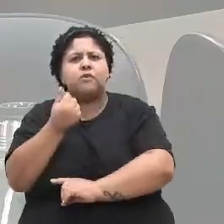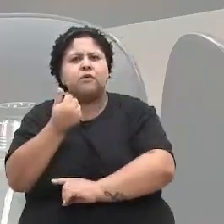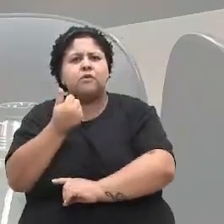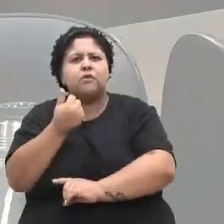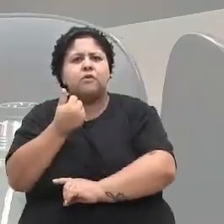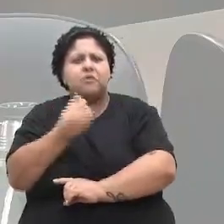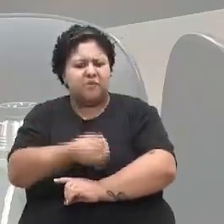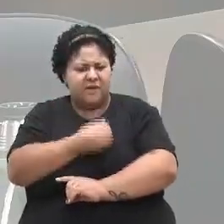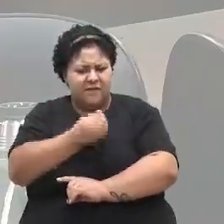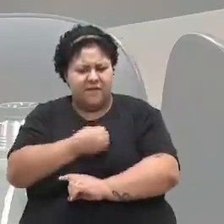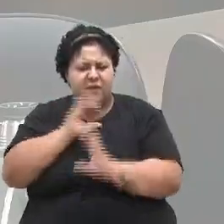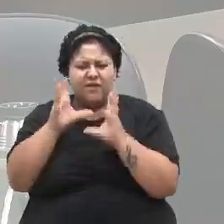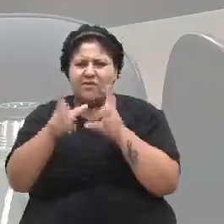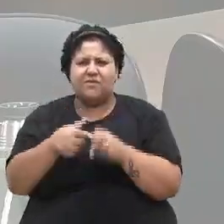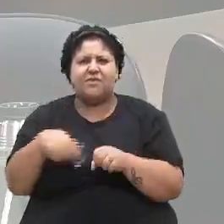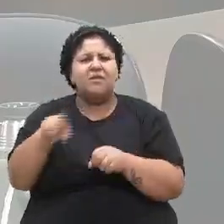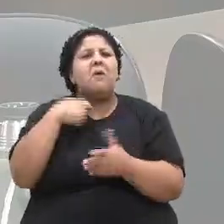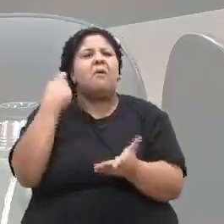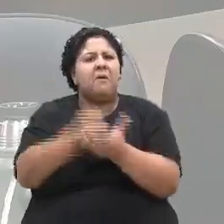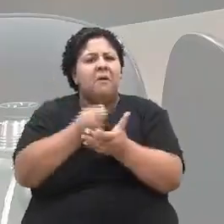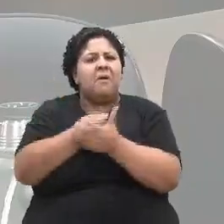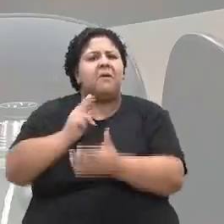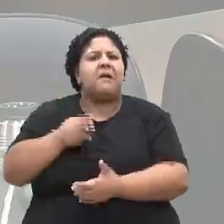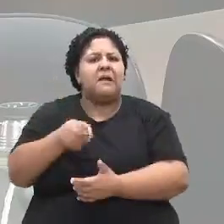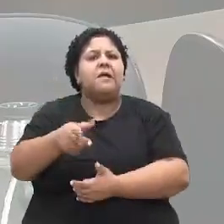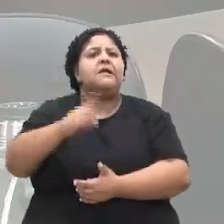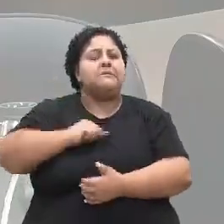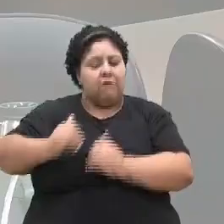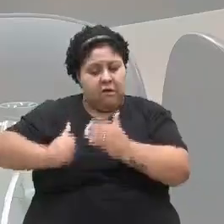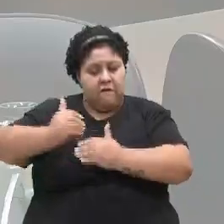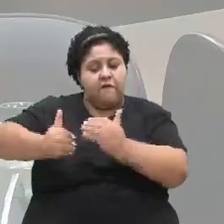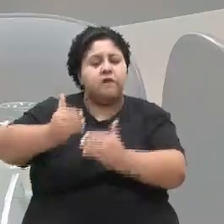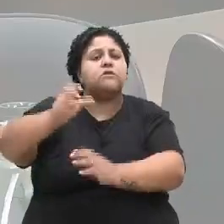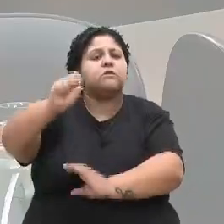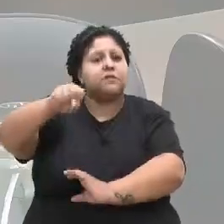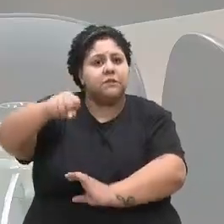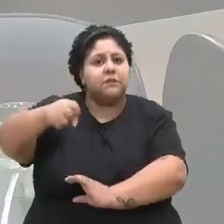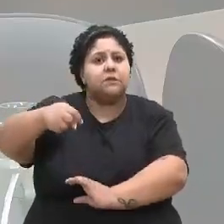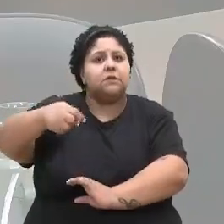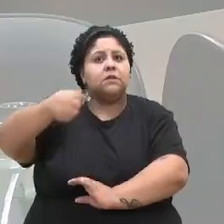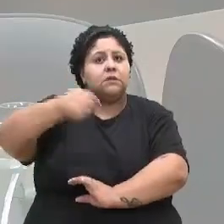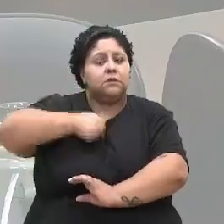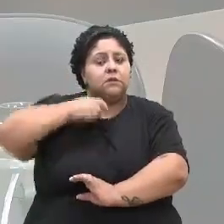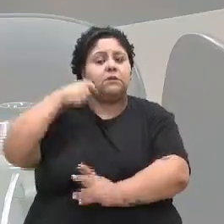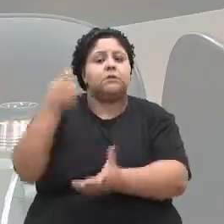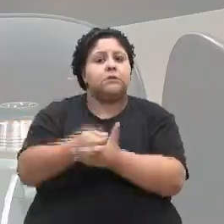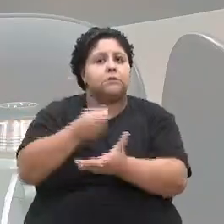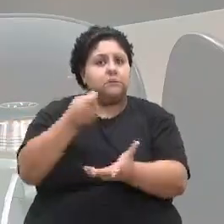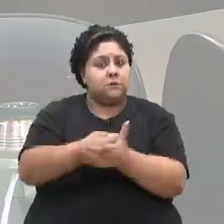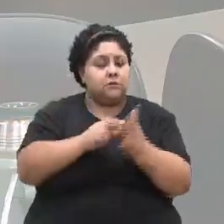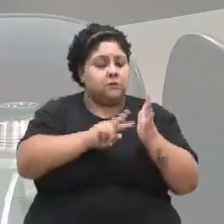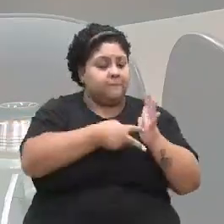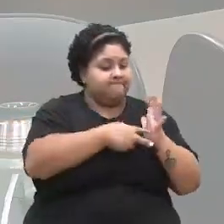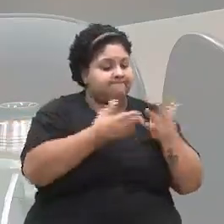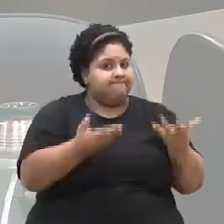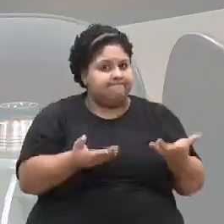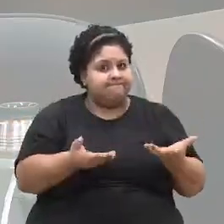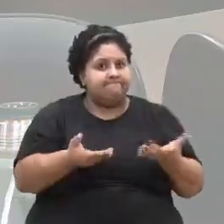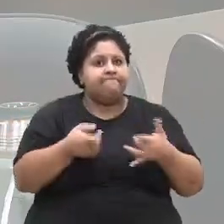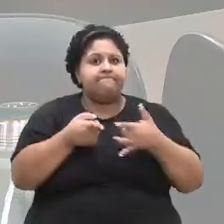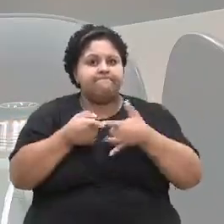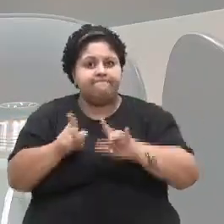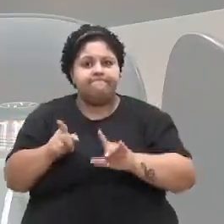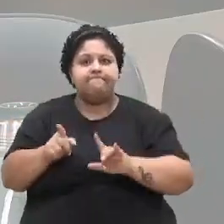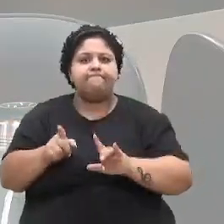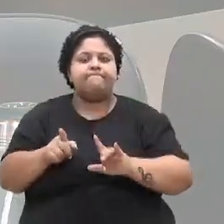isso. Então a luta continua, houve avanço sim, na linha de defesa do nosso sindicato, mas é